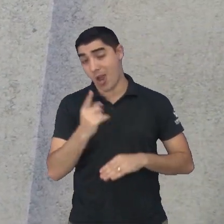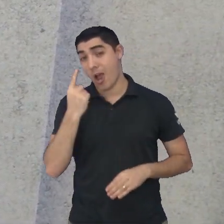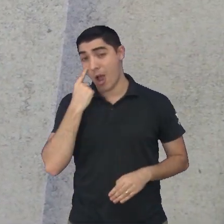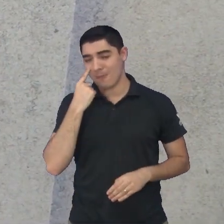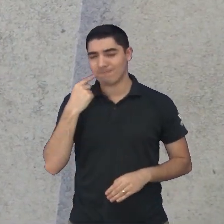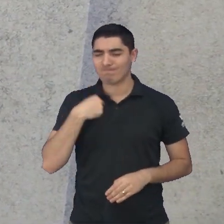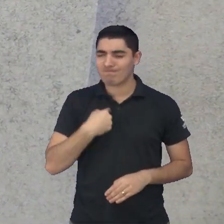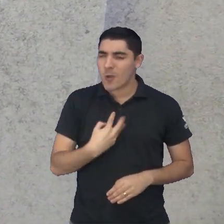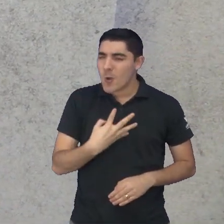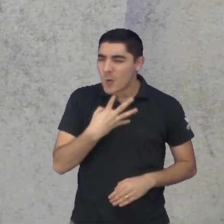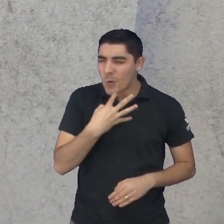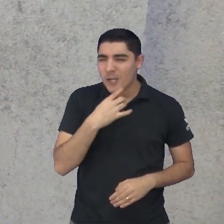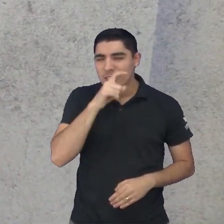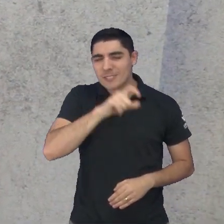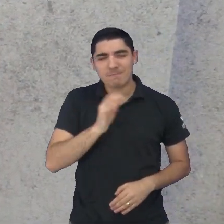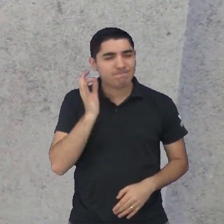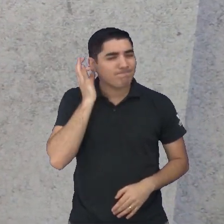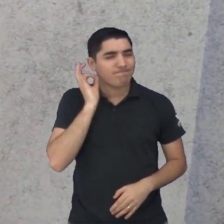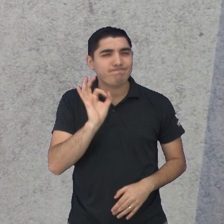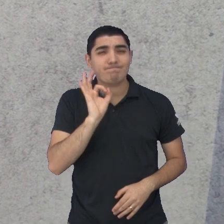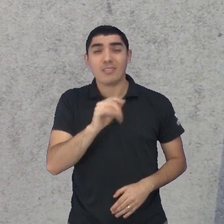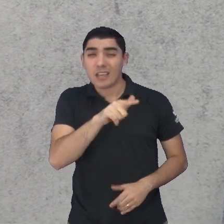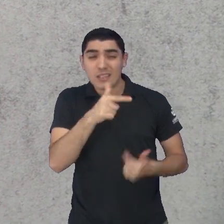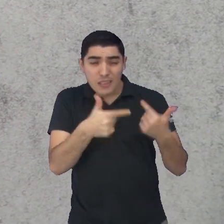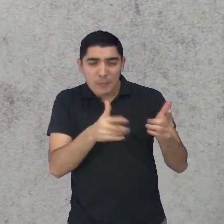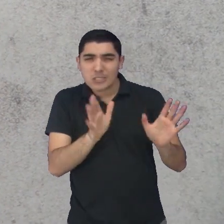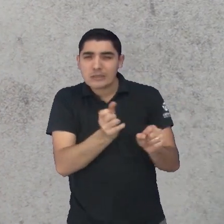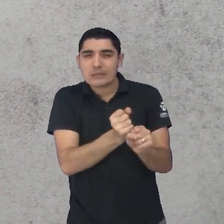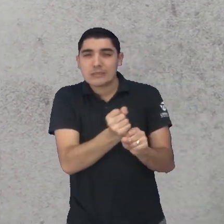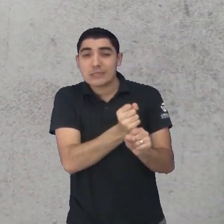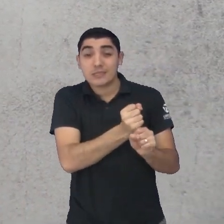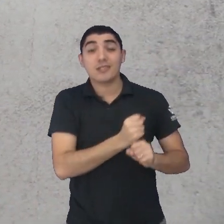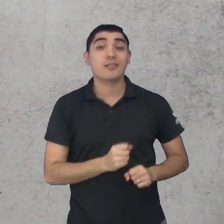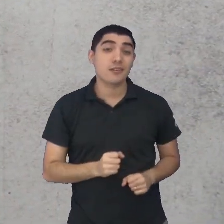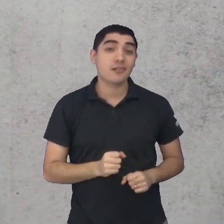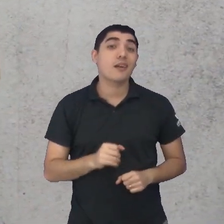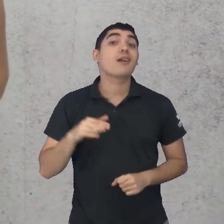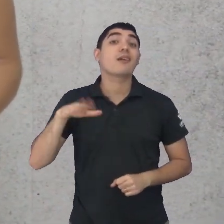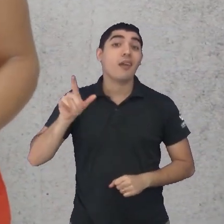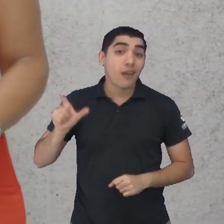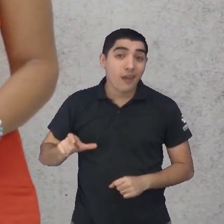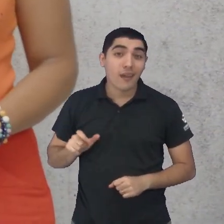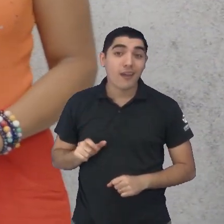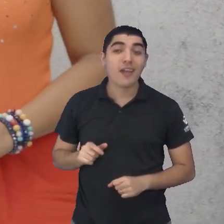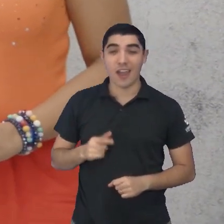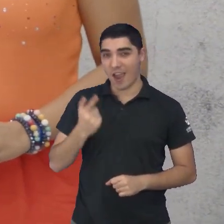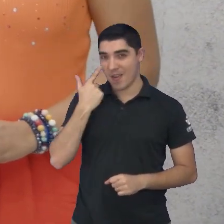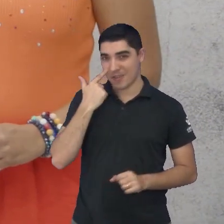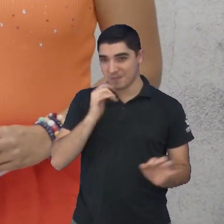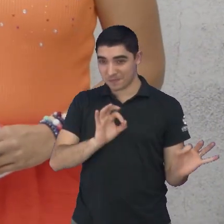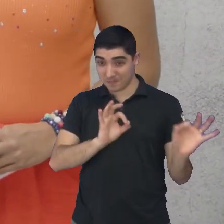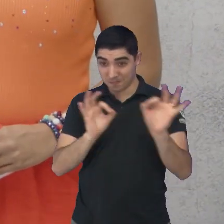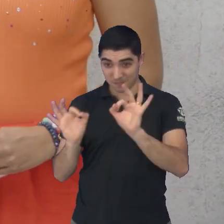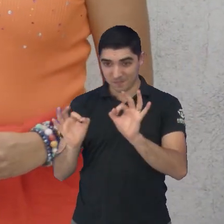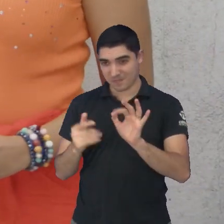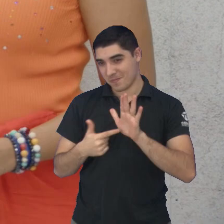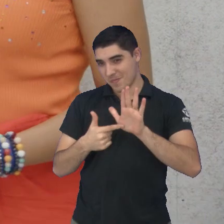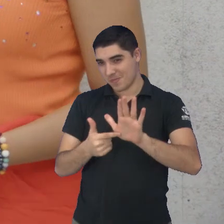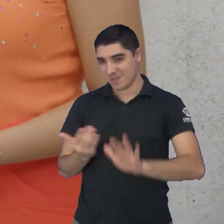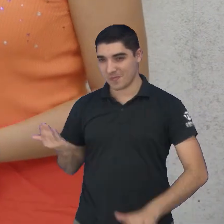que eu conheço muito bem e que trabalha há muitos anos nessa área. Quer saber quem é? Então, vamos acompanhar juntos? Vem